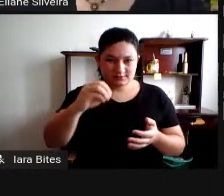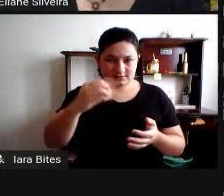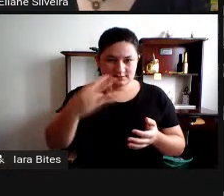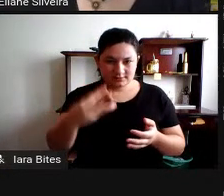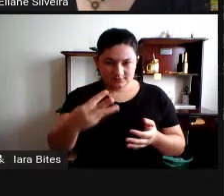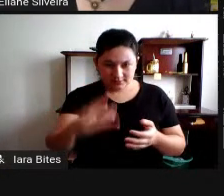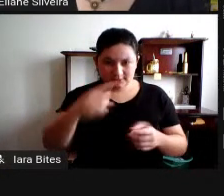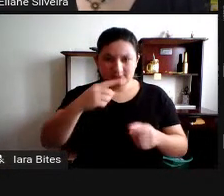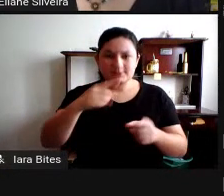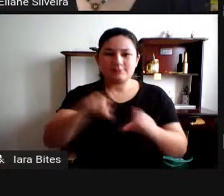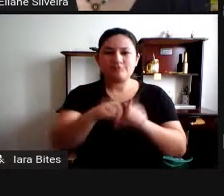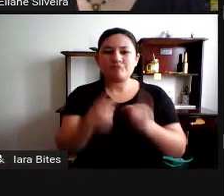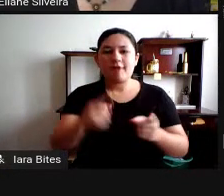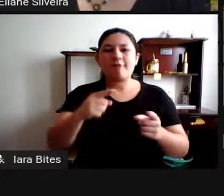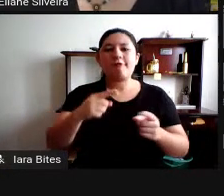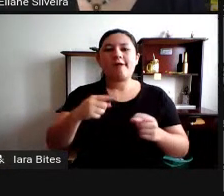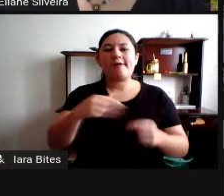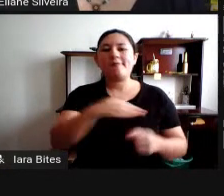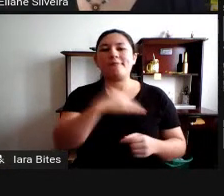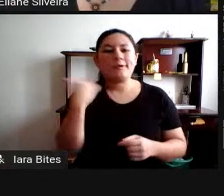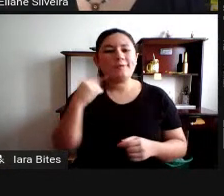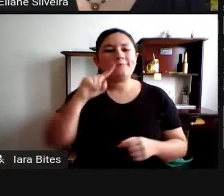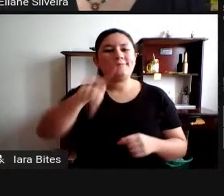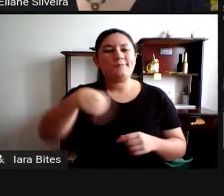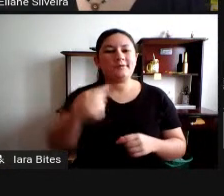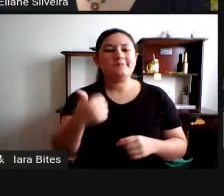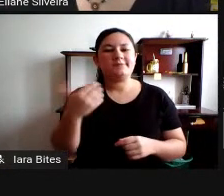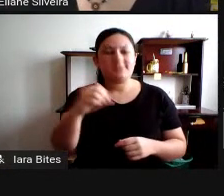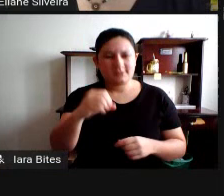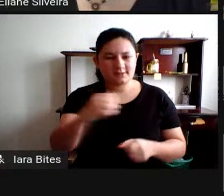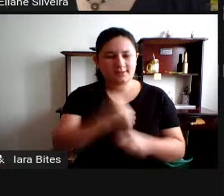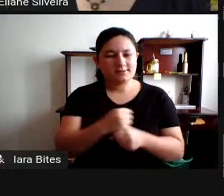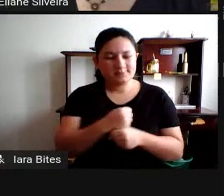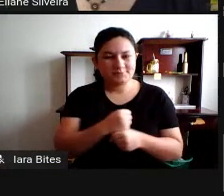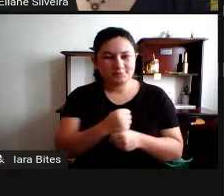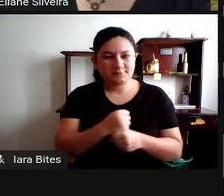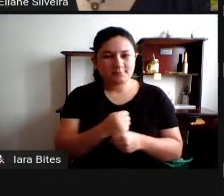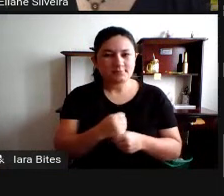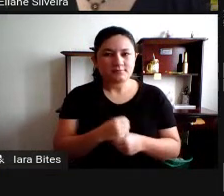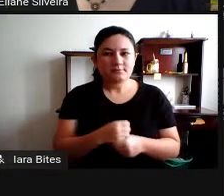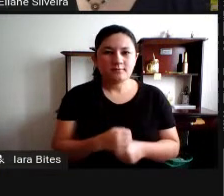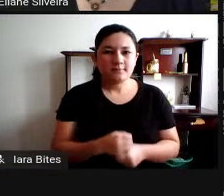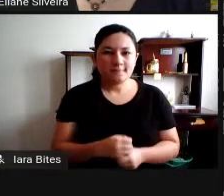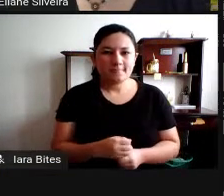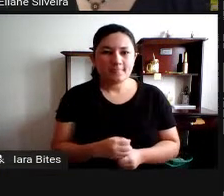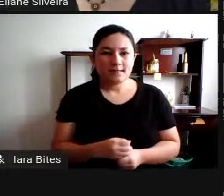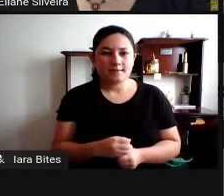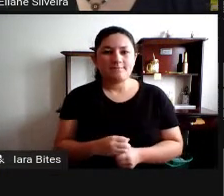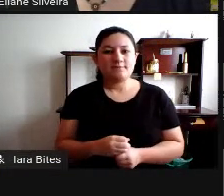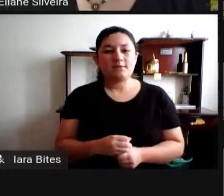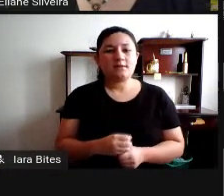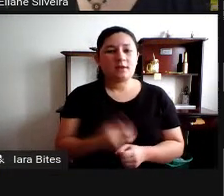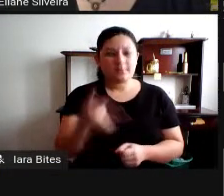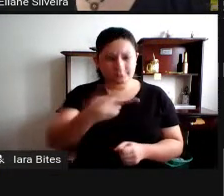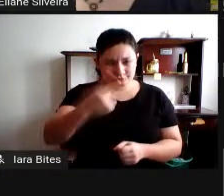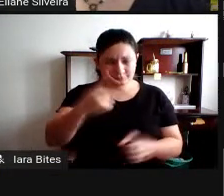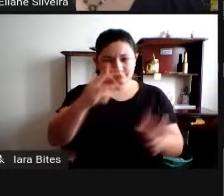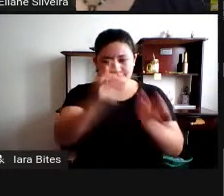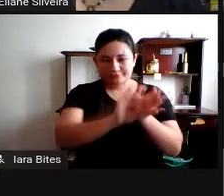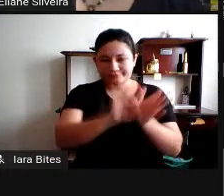toda a sua formação desde a infância. Os dois textos estão em estilos muito diferentes, mas